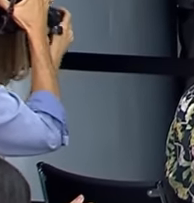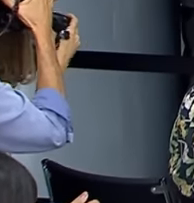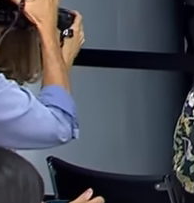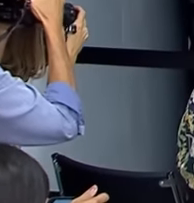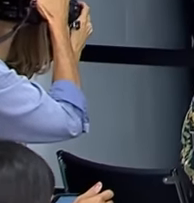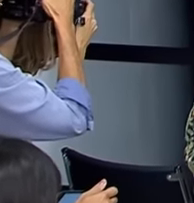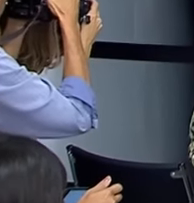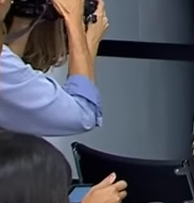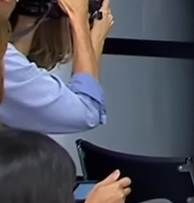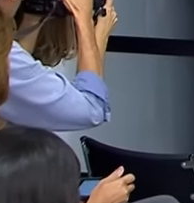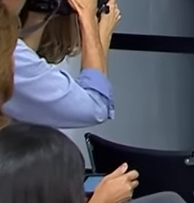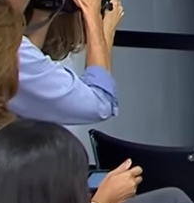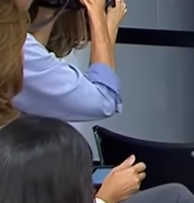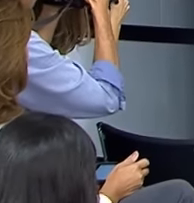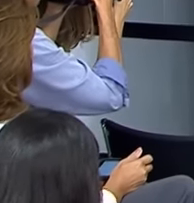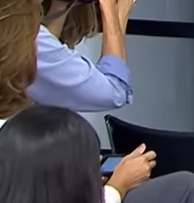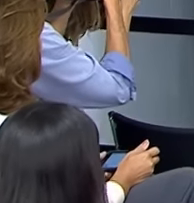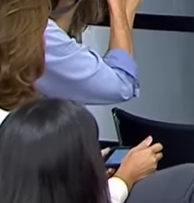na